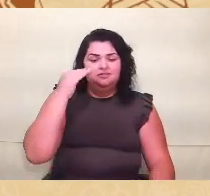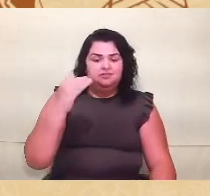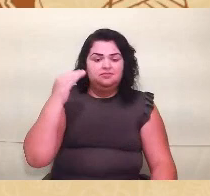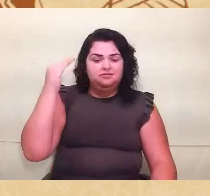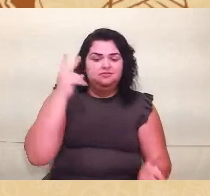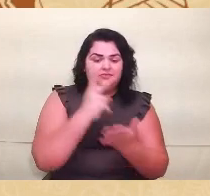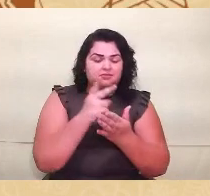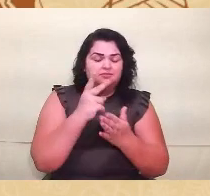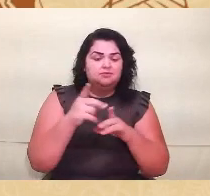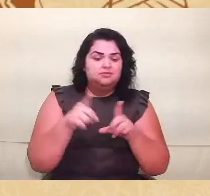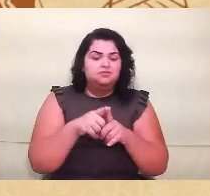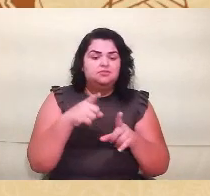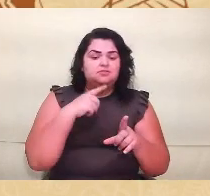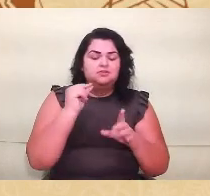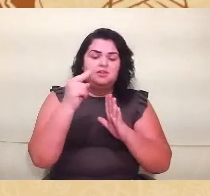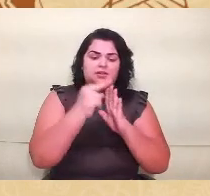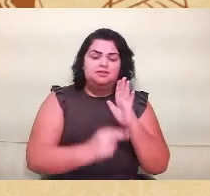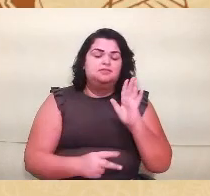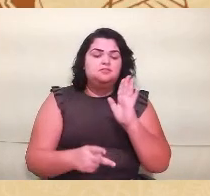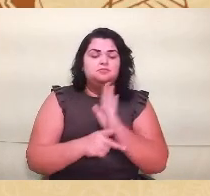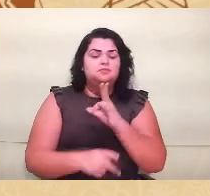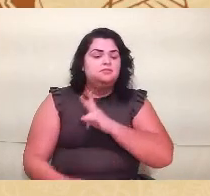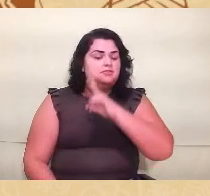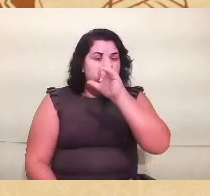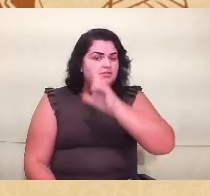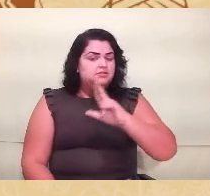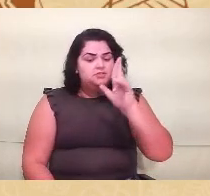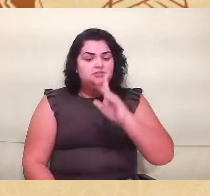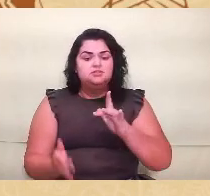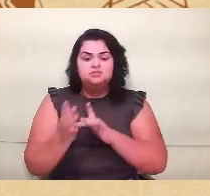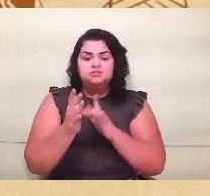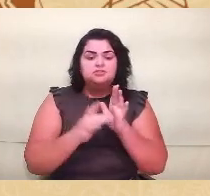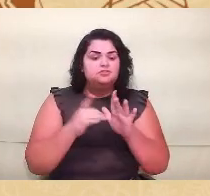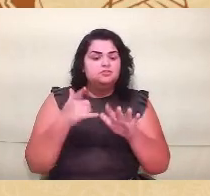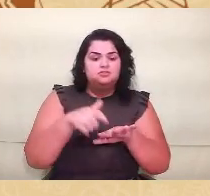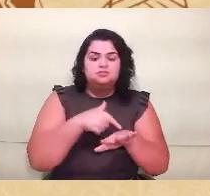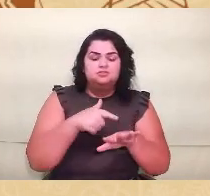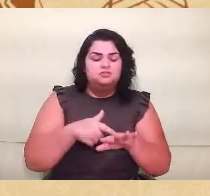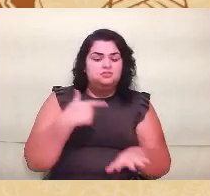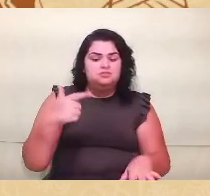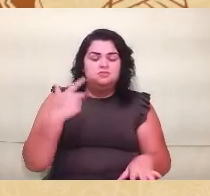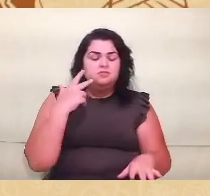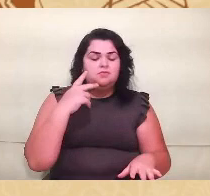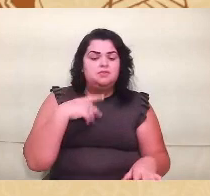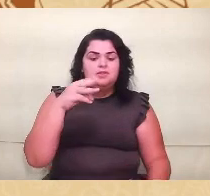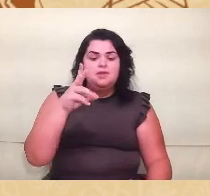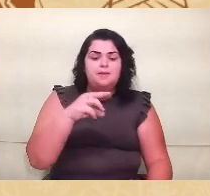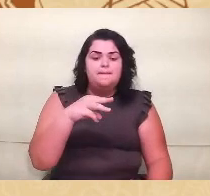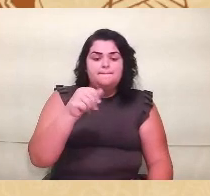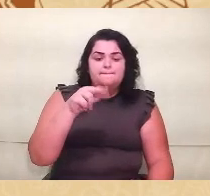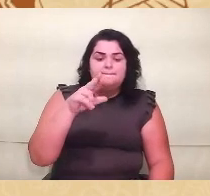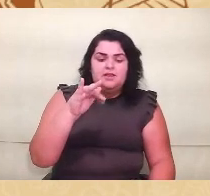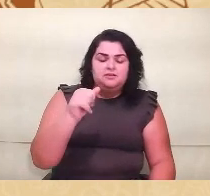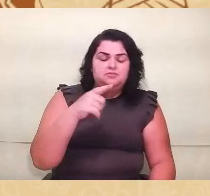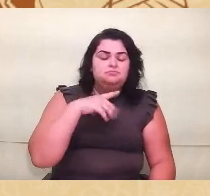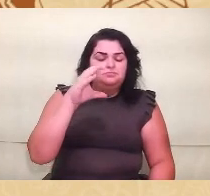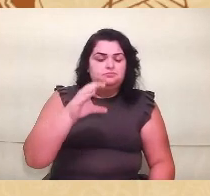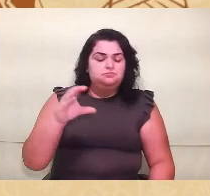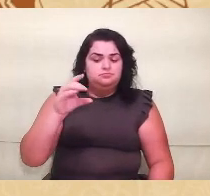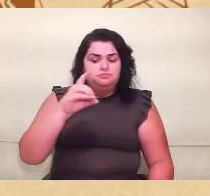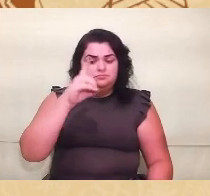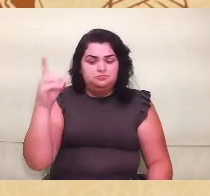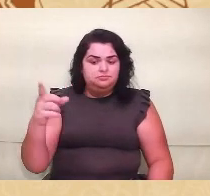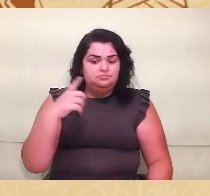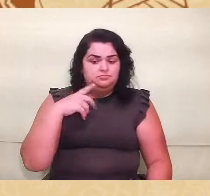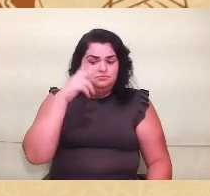Eu faço uma leitura do cristianismo, Jesus não usava sandália, não tinha relógio, nem Maria. Né? As datas do calendário cristão batem